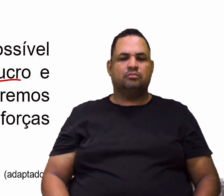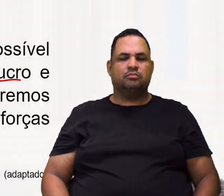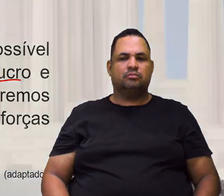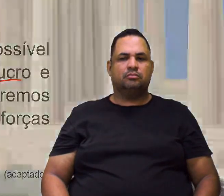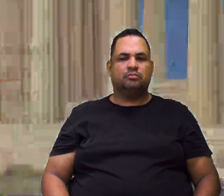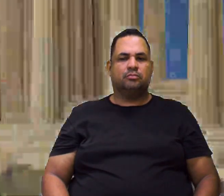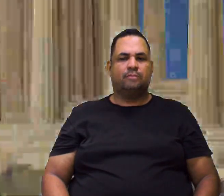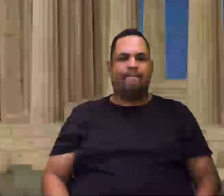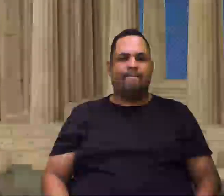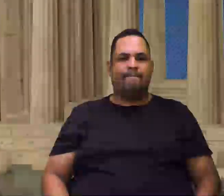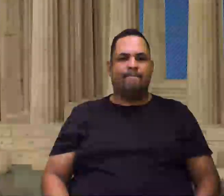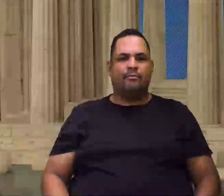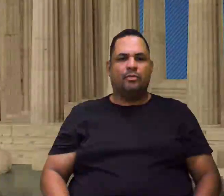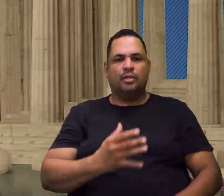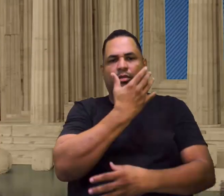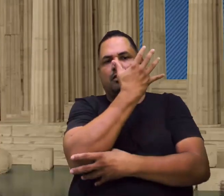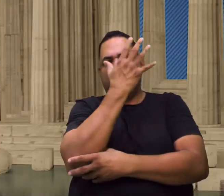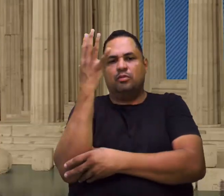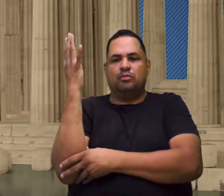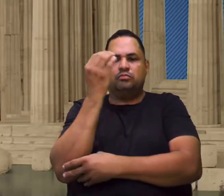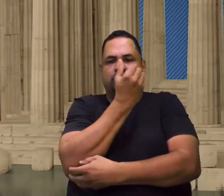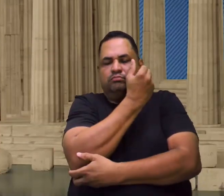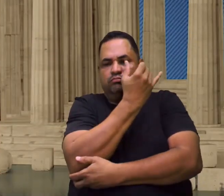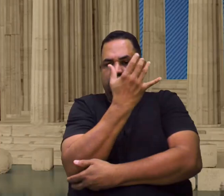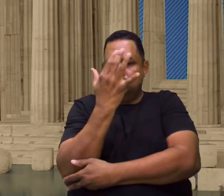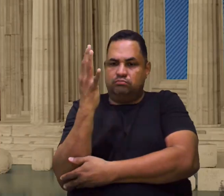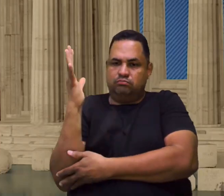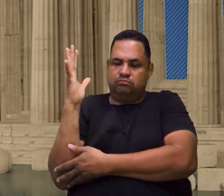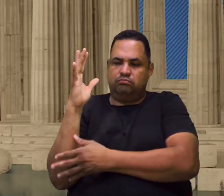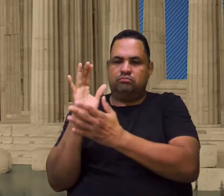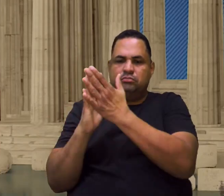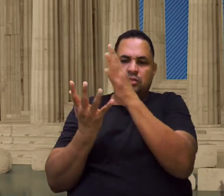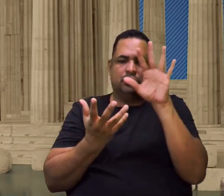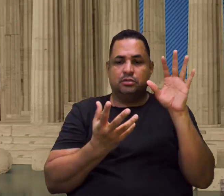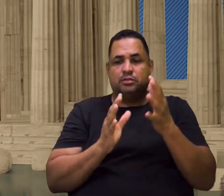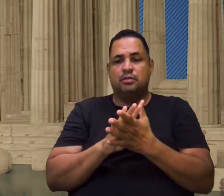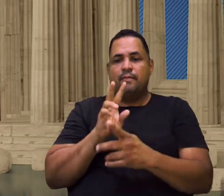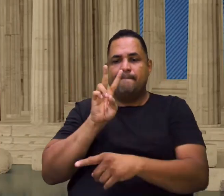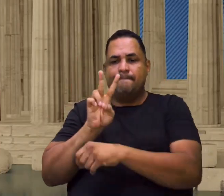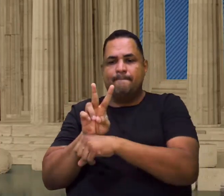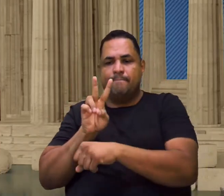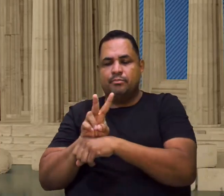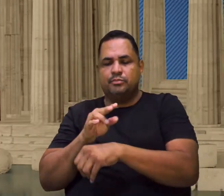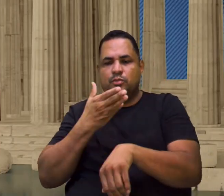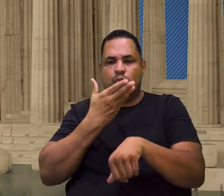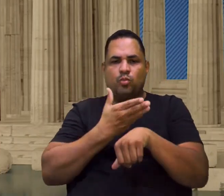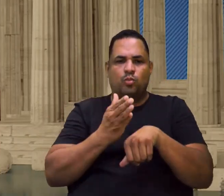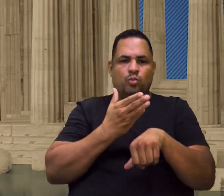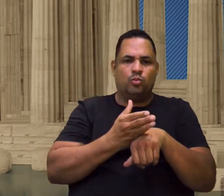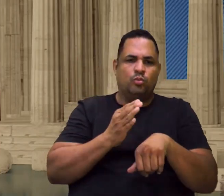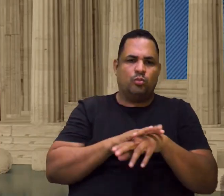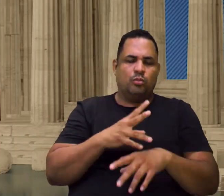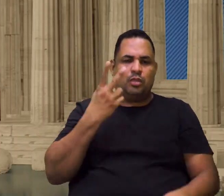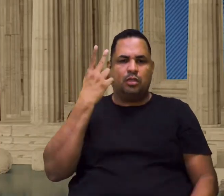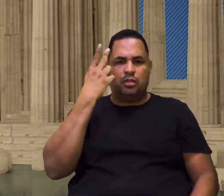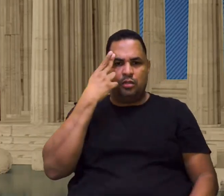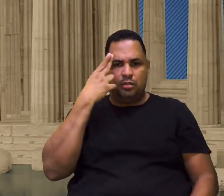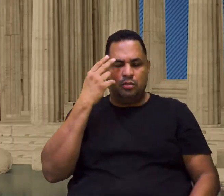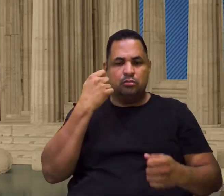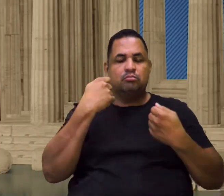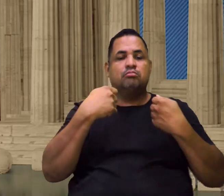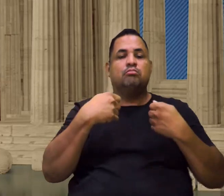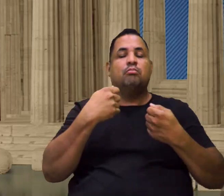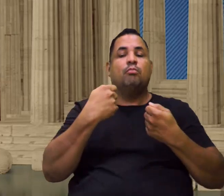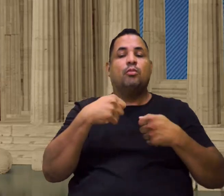aqui comigo, do meio ambiente, né, no âmbito de você preservar. Então, são práticas comuns que vocês